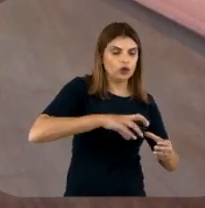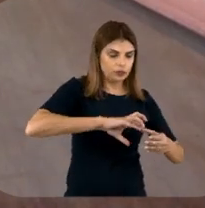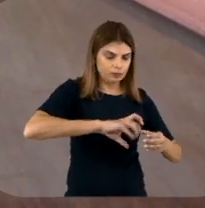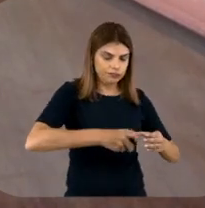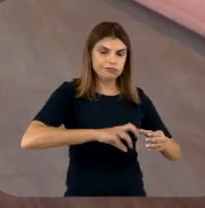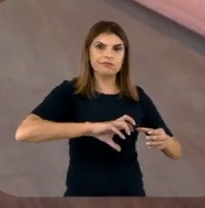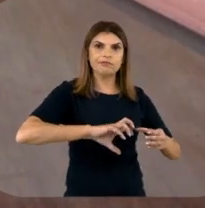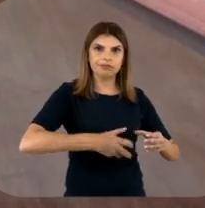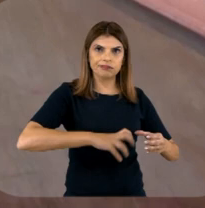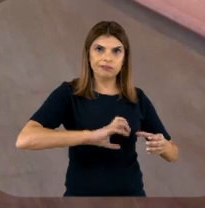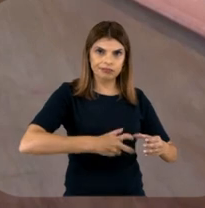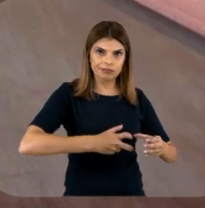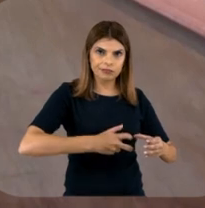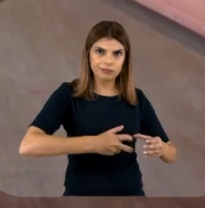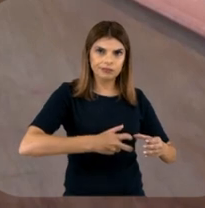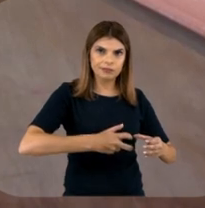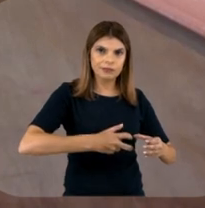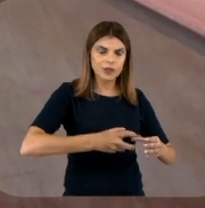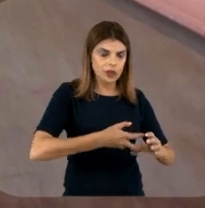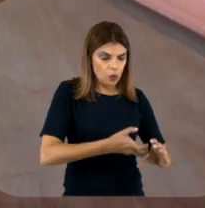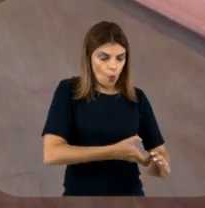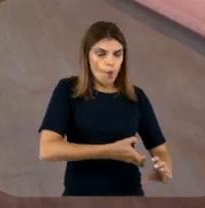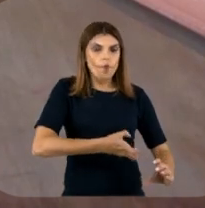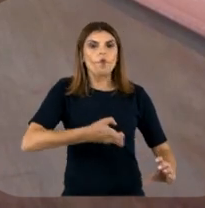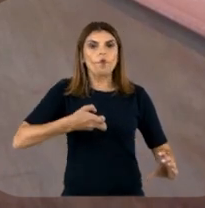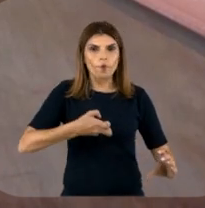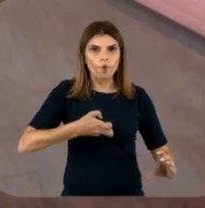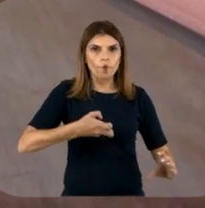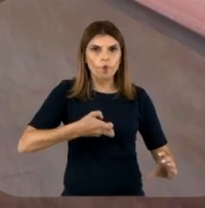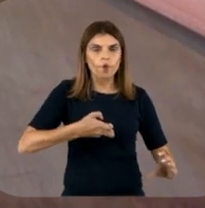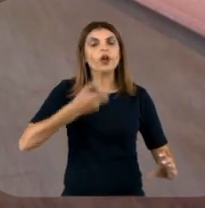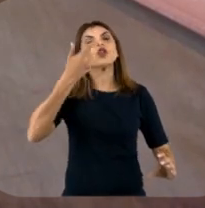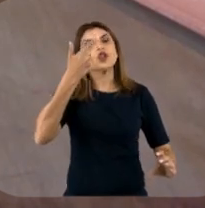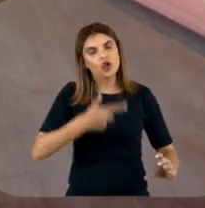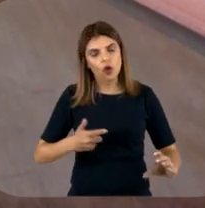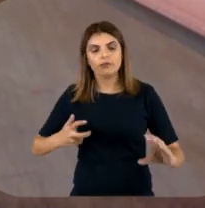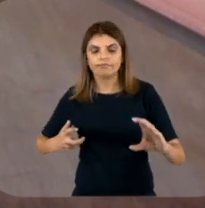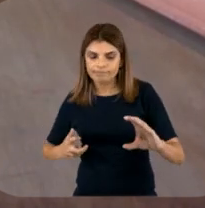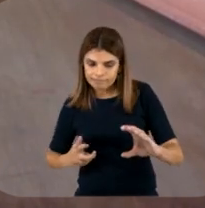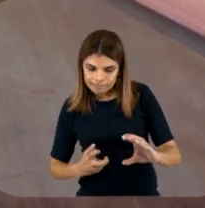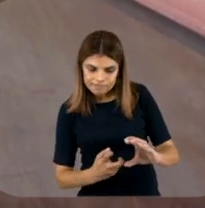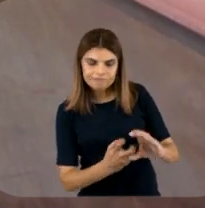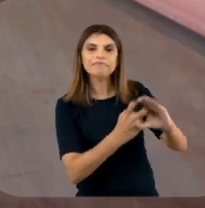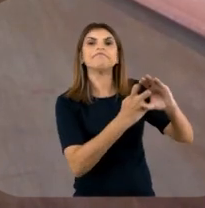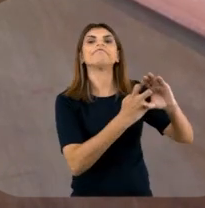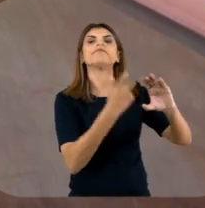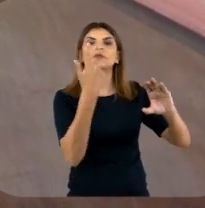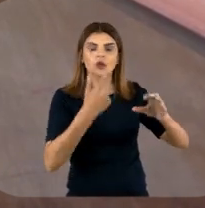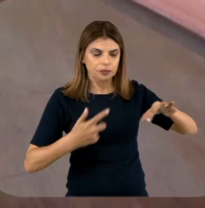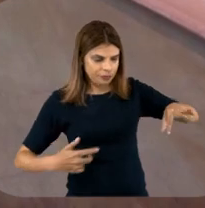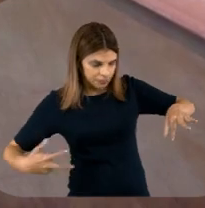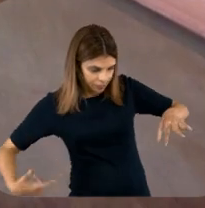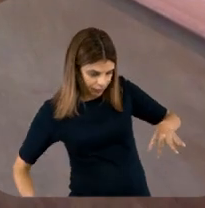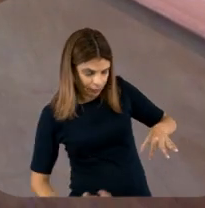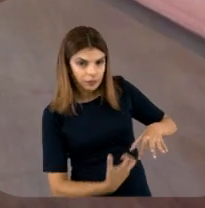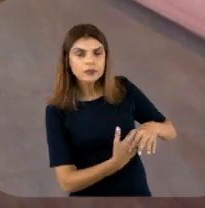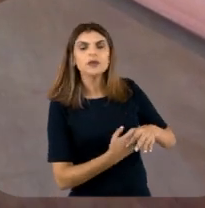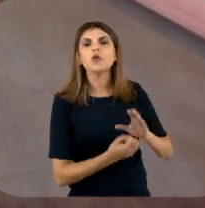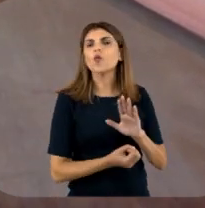vácuo novamente. Vai puxar o êmbolo e vai repetir o